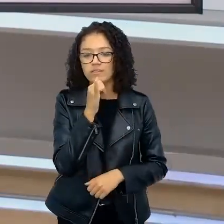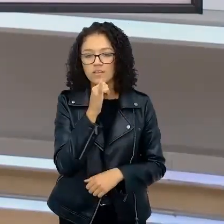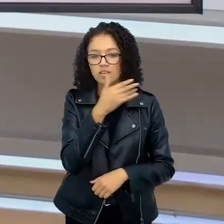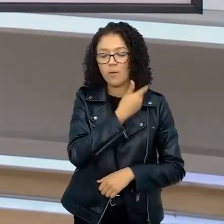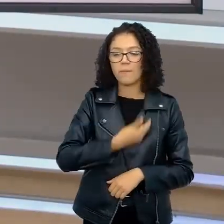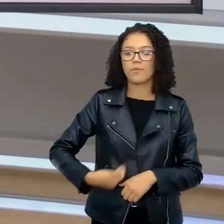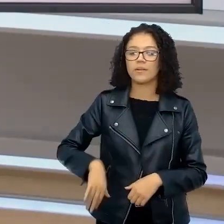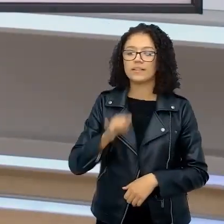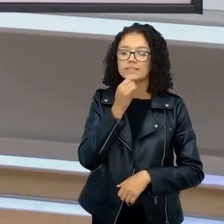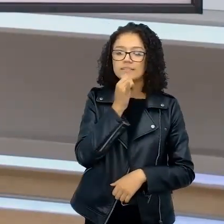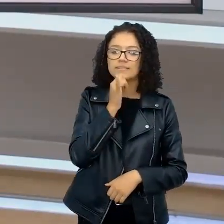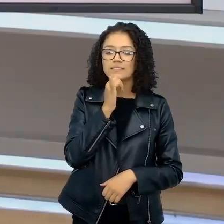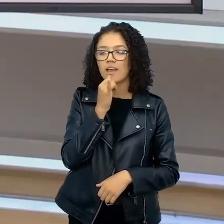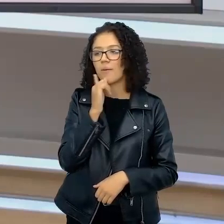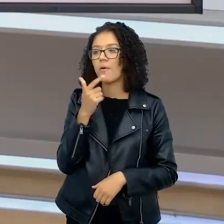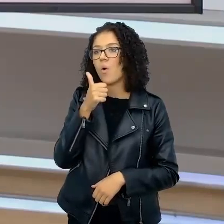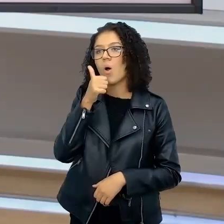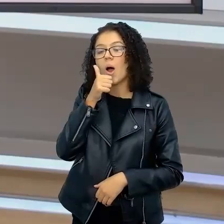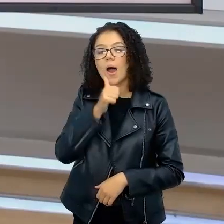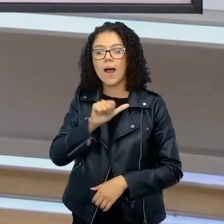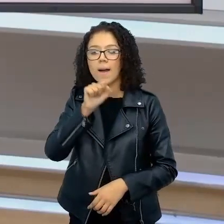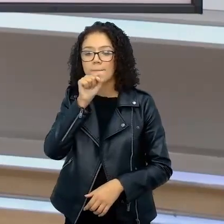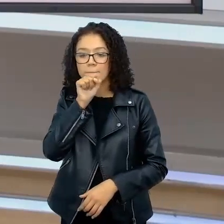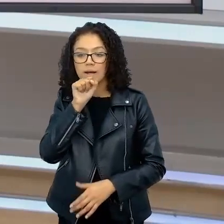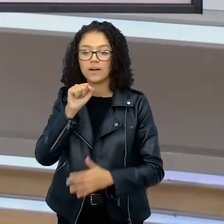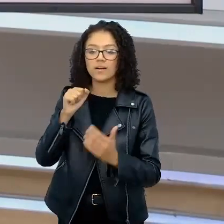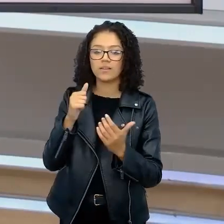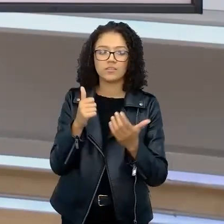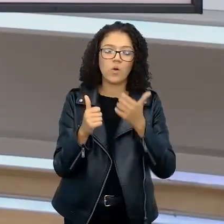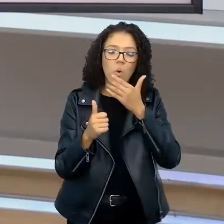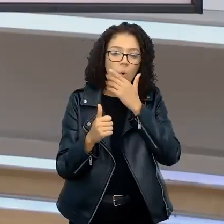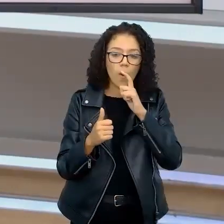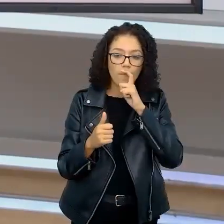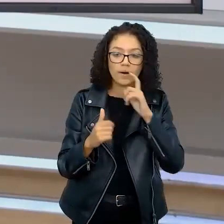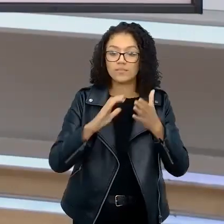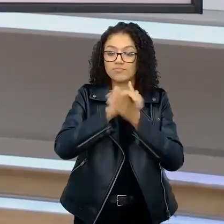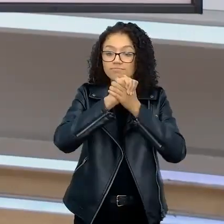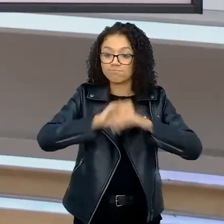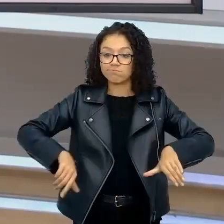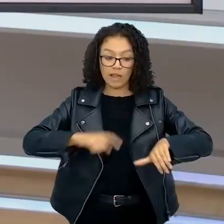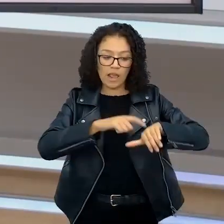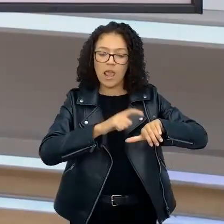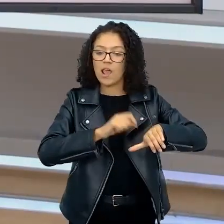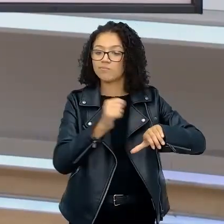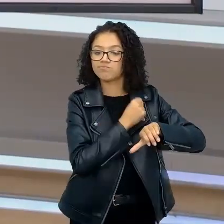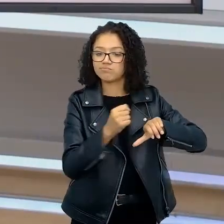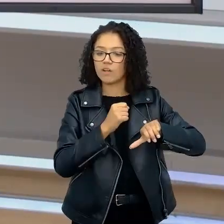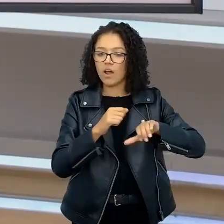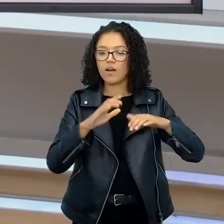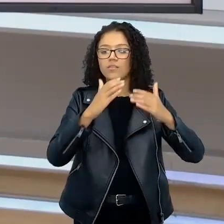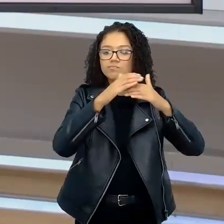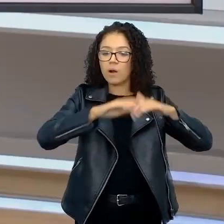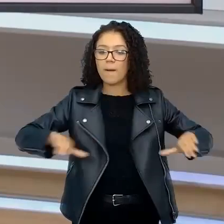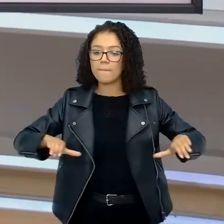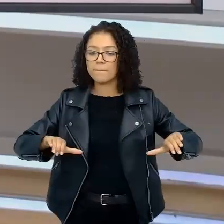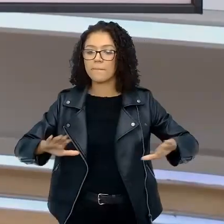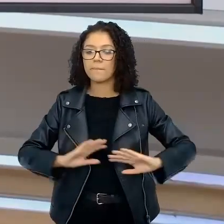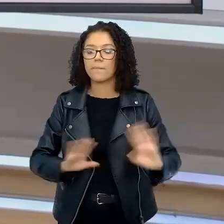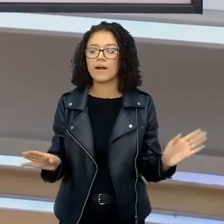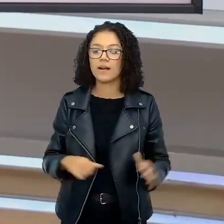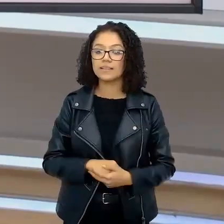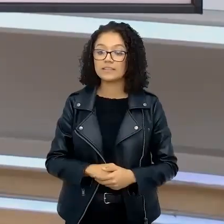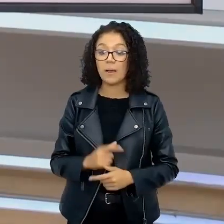ela não tem condições, ela não tem subsídios financeiros, recursos financeiros para arcar com os cuidados